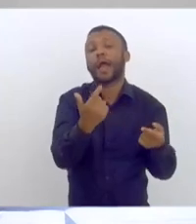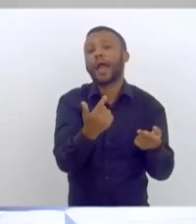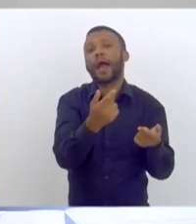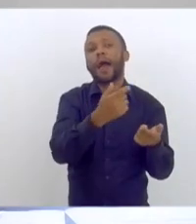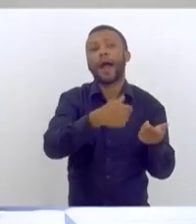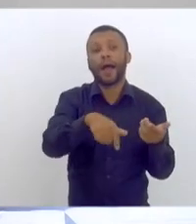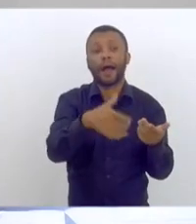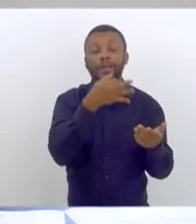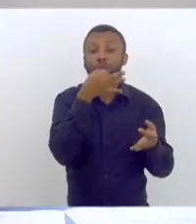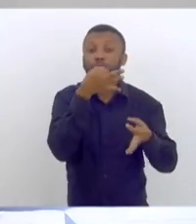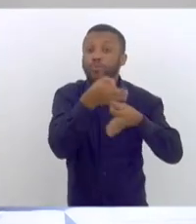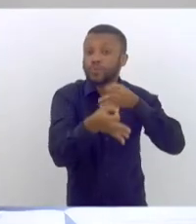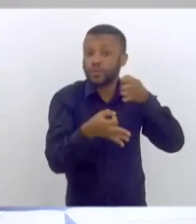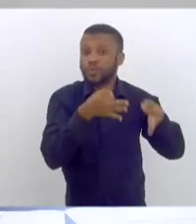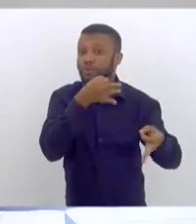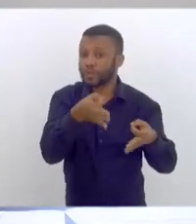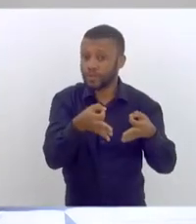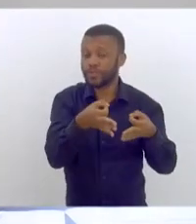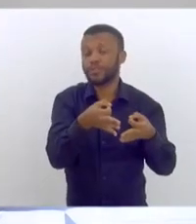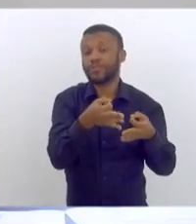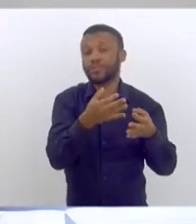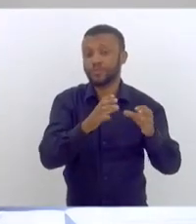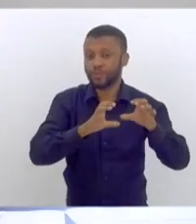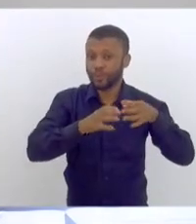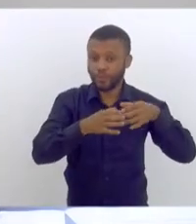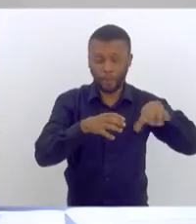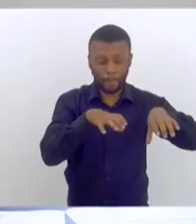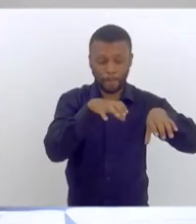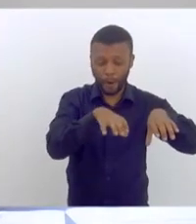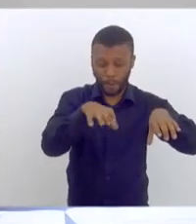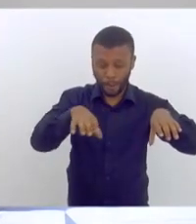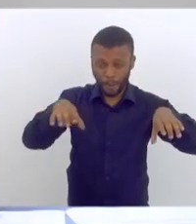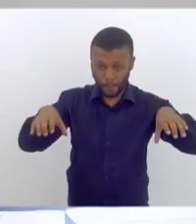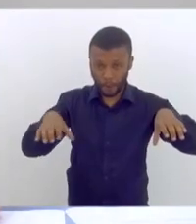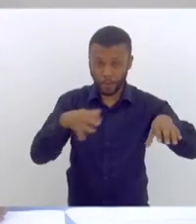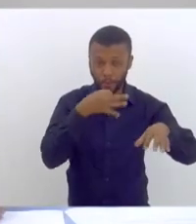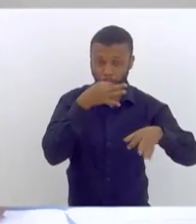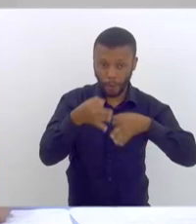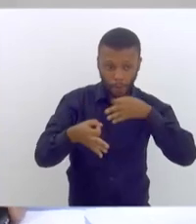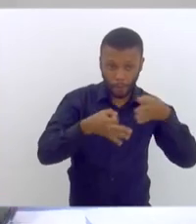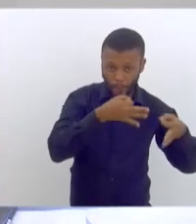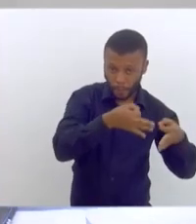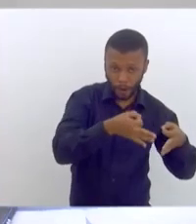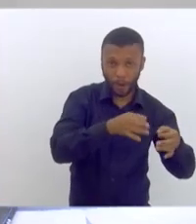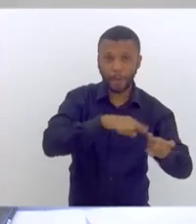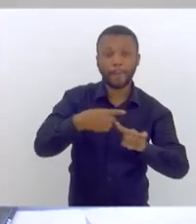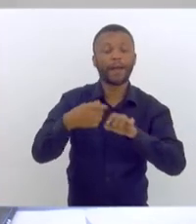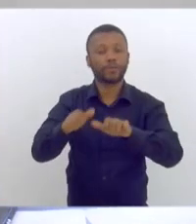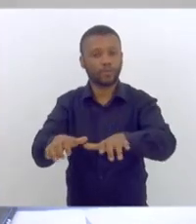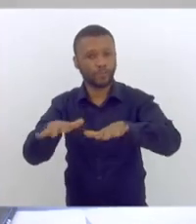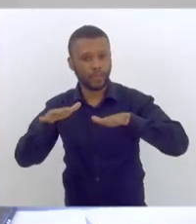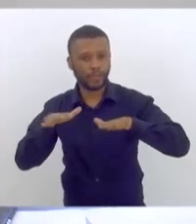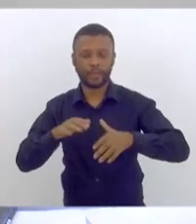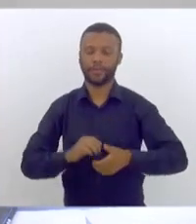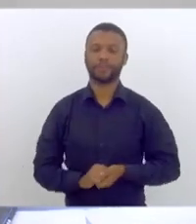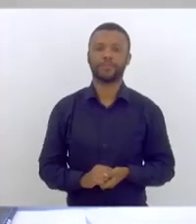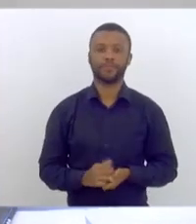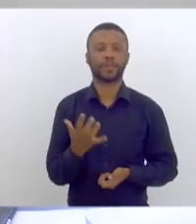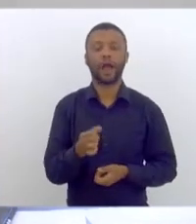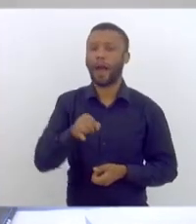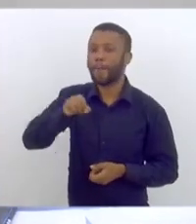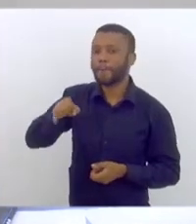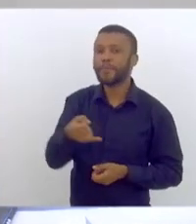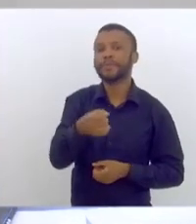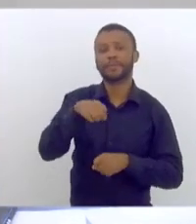comissões e as emendas de plenário registrando a